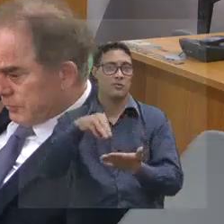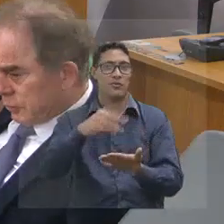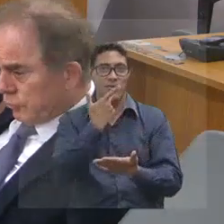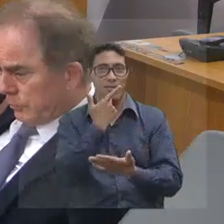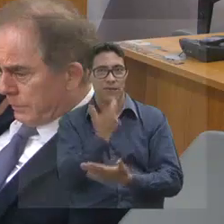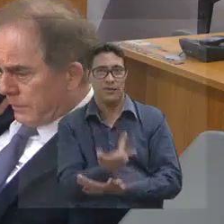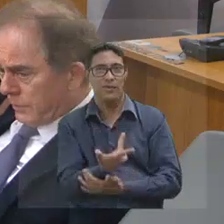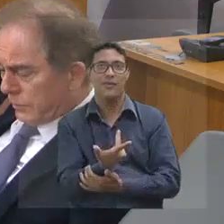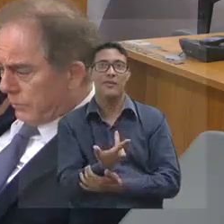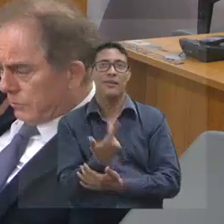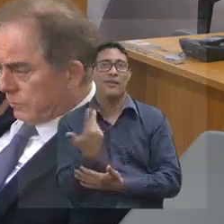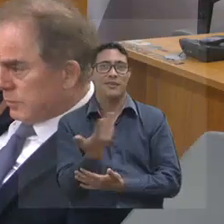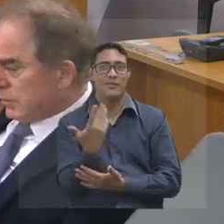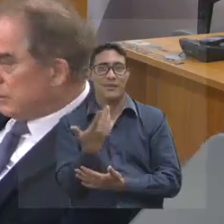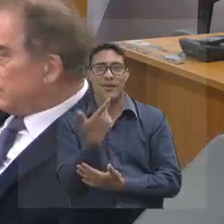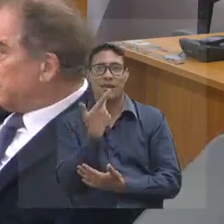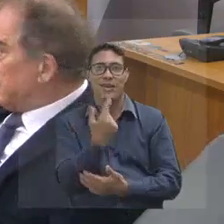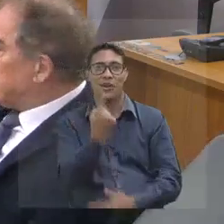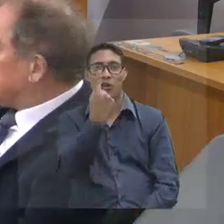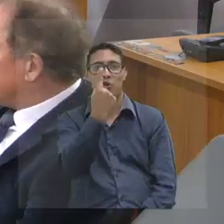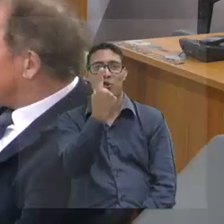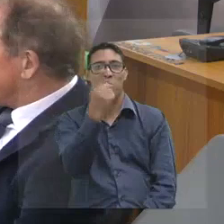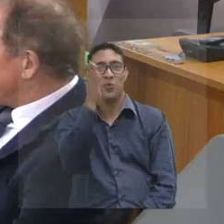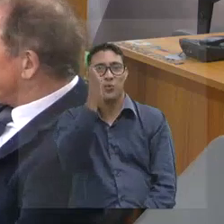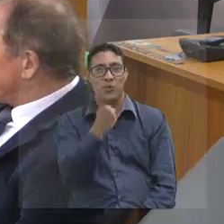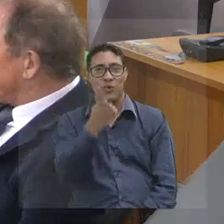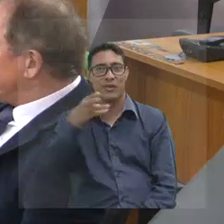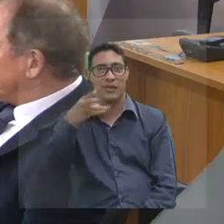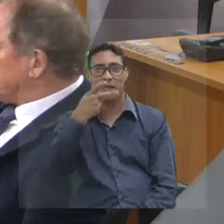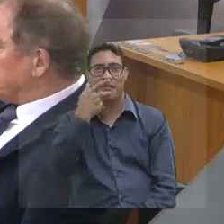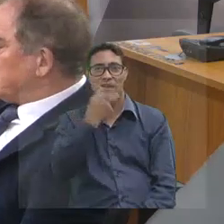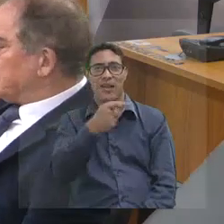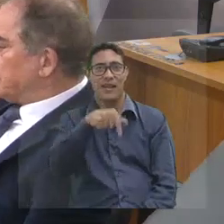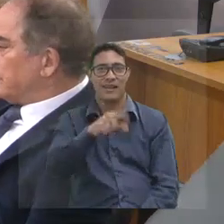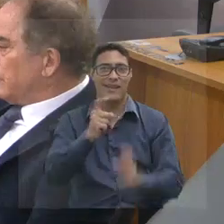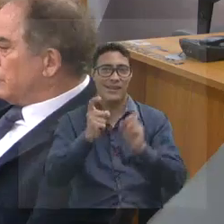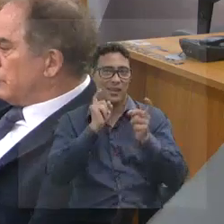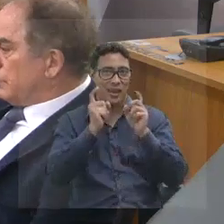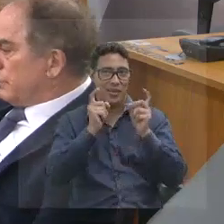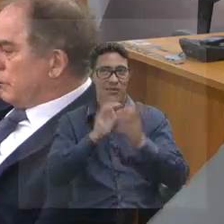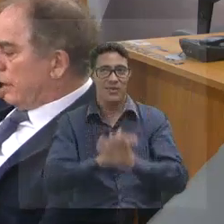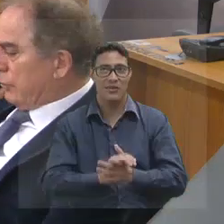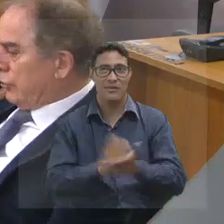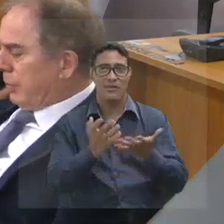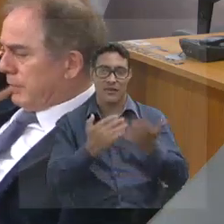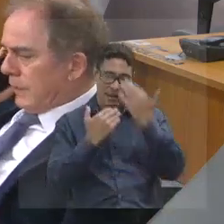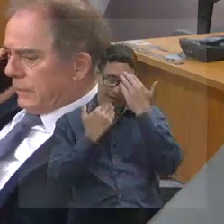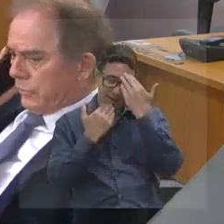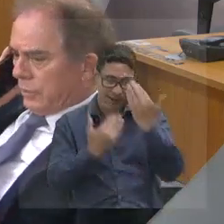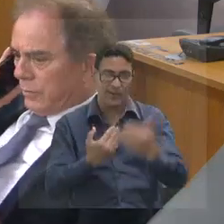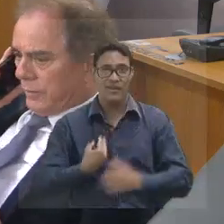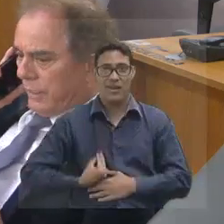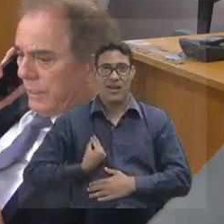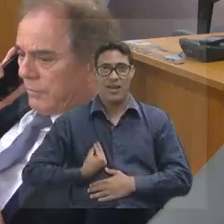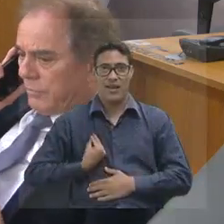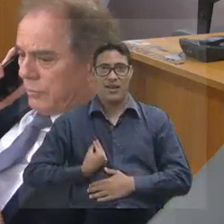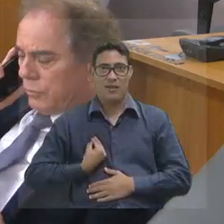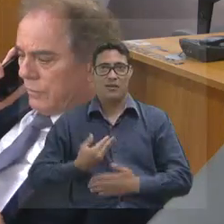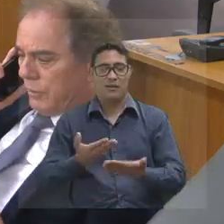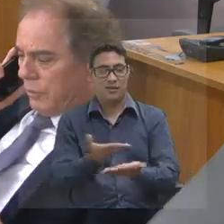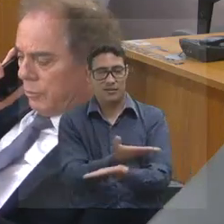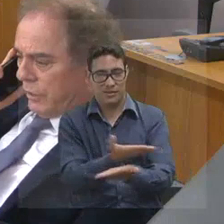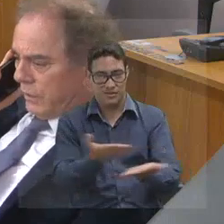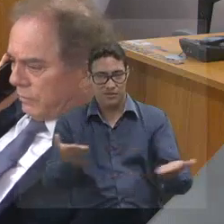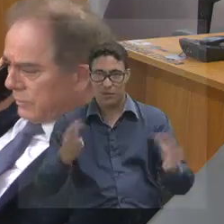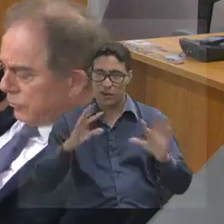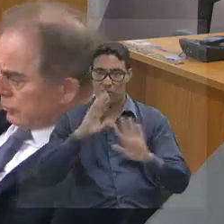é um terço do que eu perderia falar nessa reunião mas eu queria é agradecer a presença de vocês tá a todos de todos